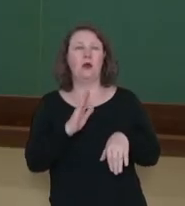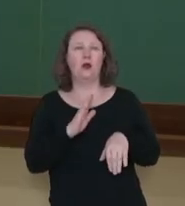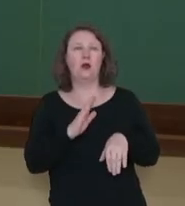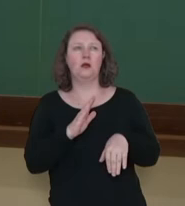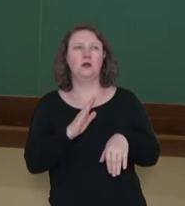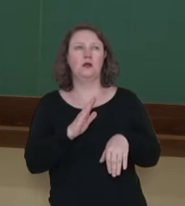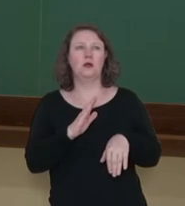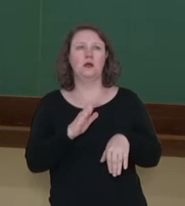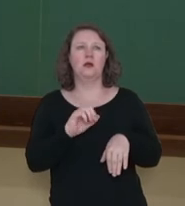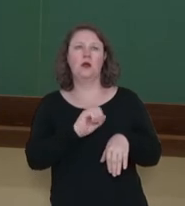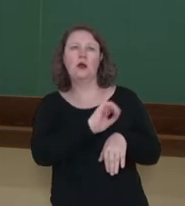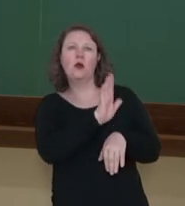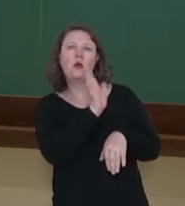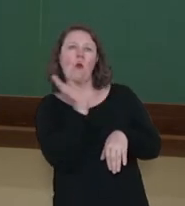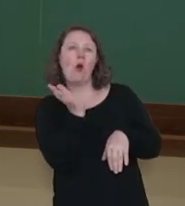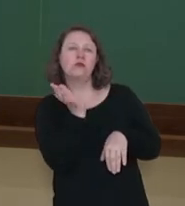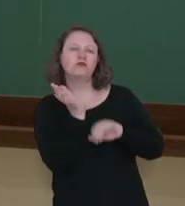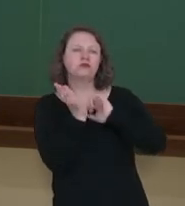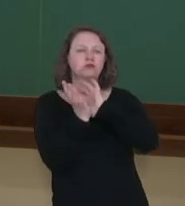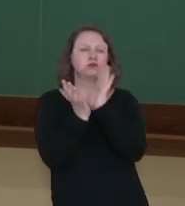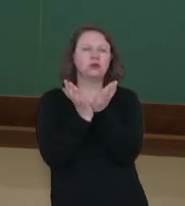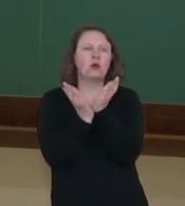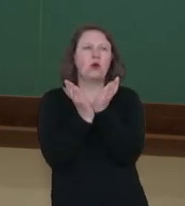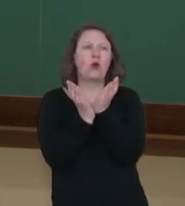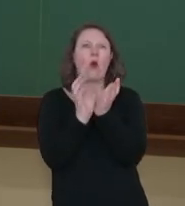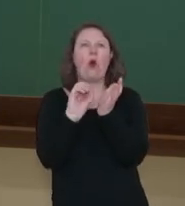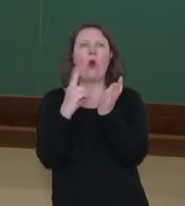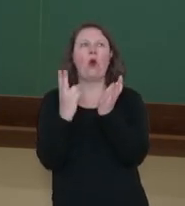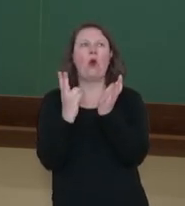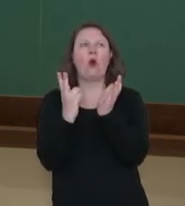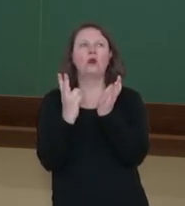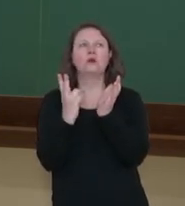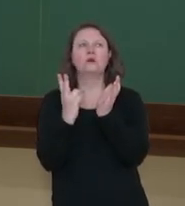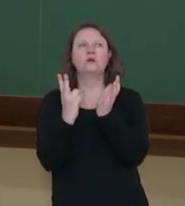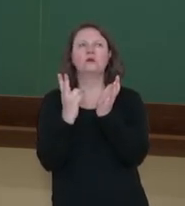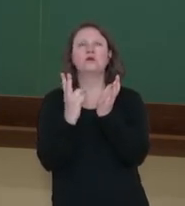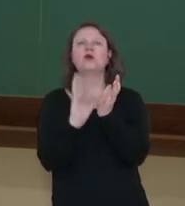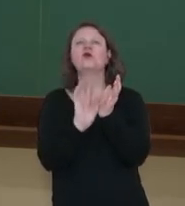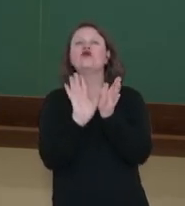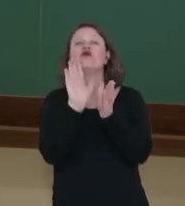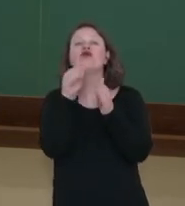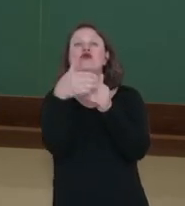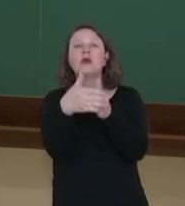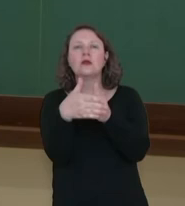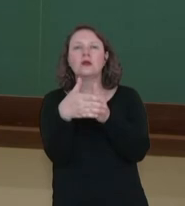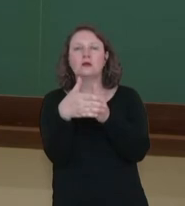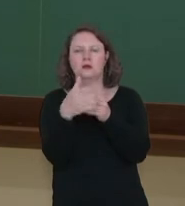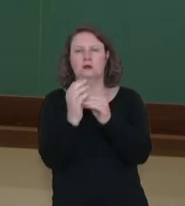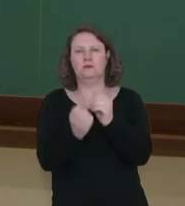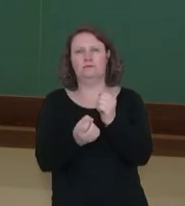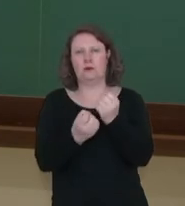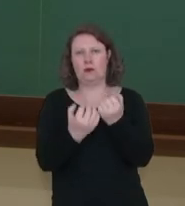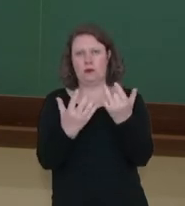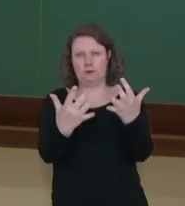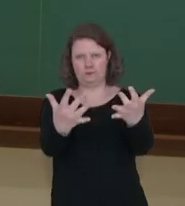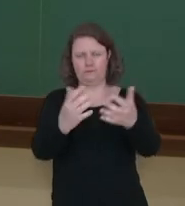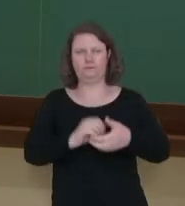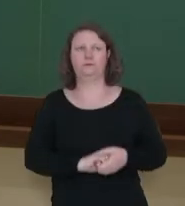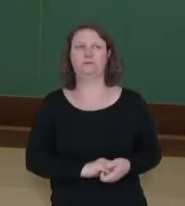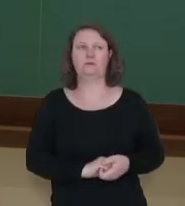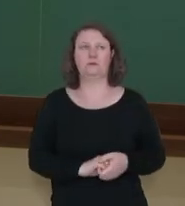ou seja, para o lado ali da planta, ou terminal, né, no final da planta. E